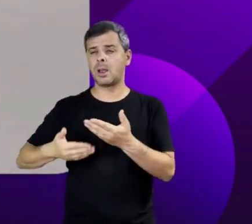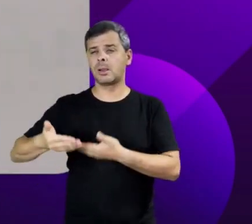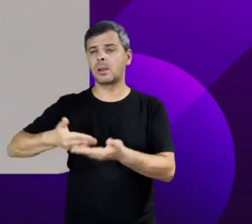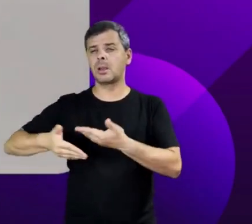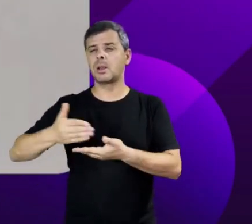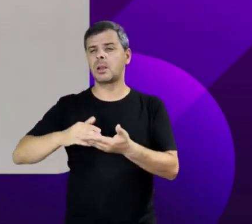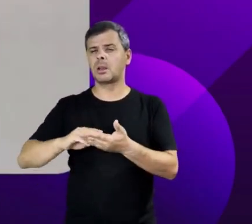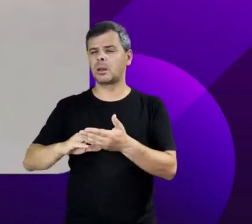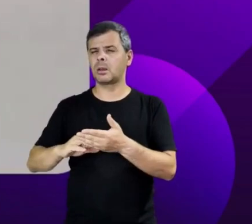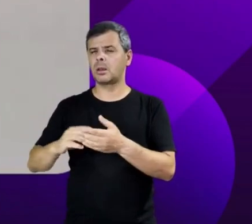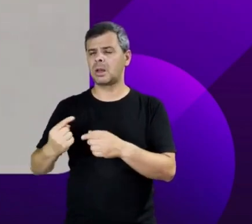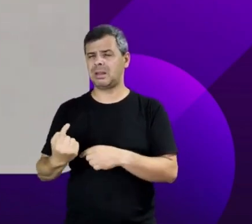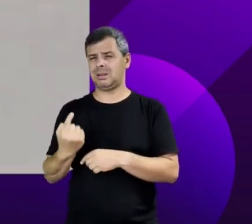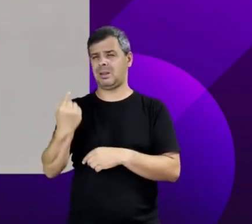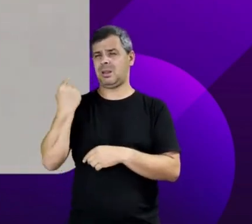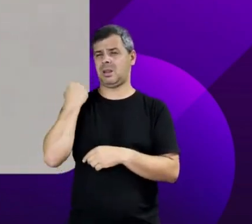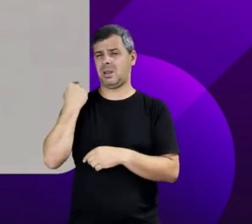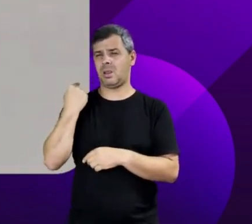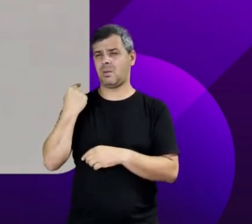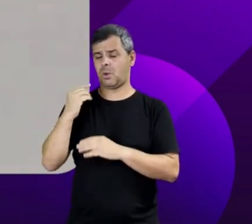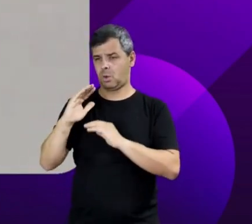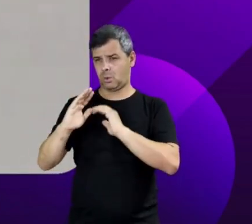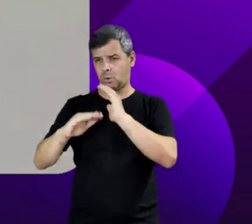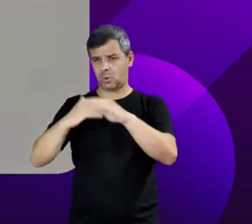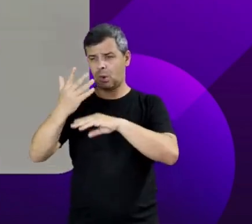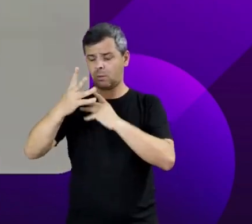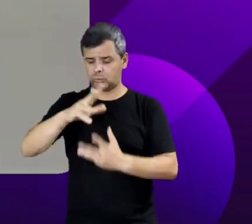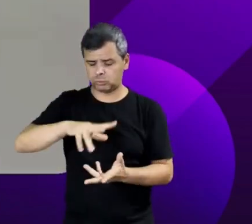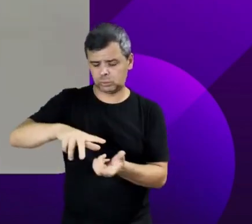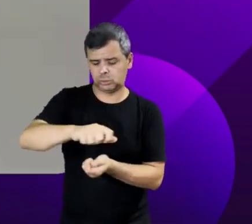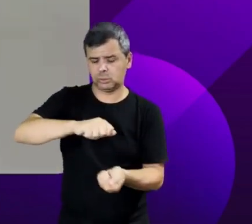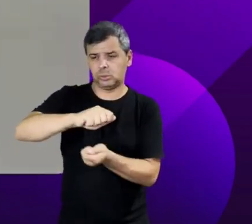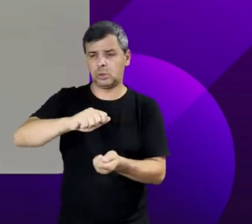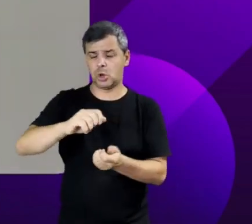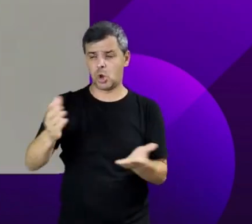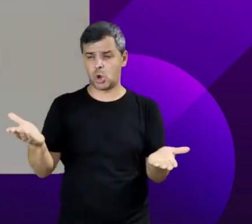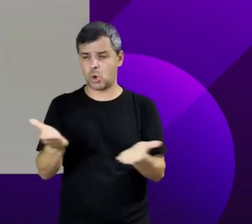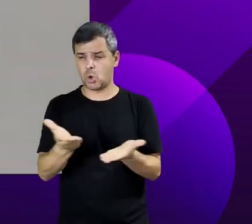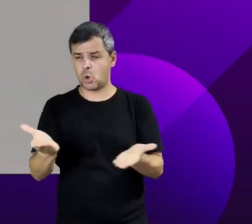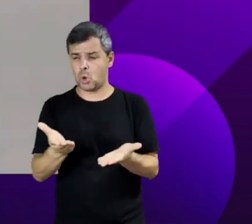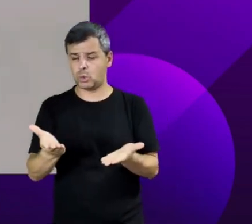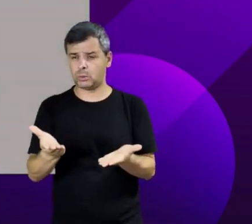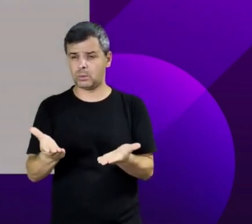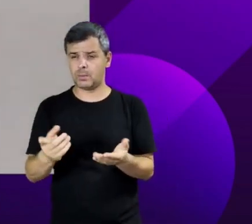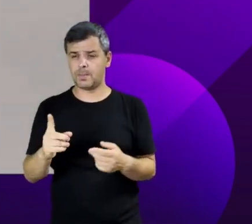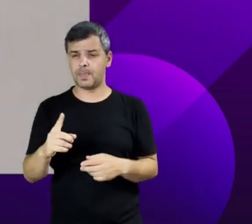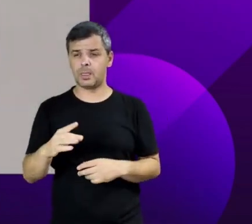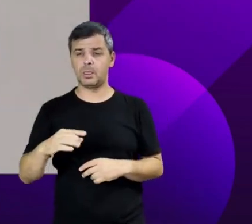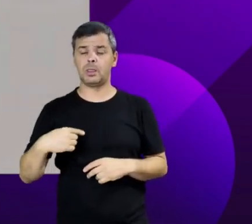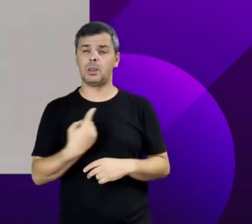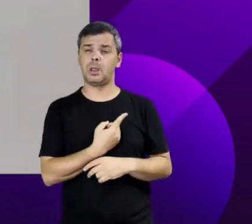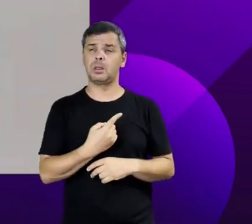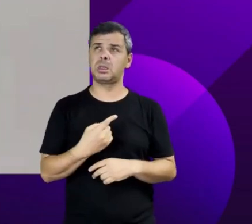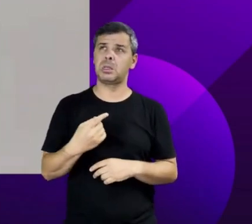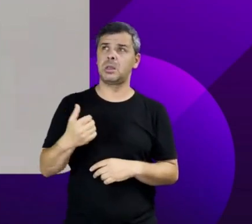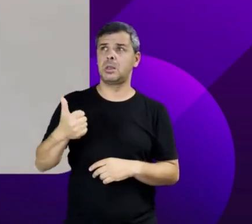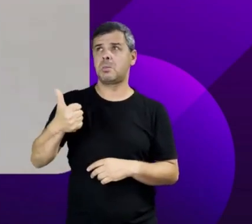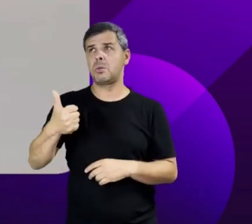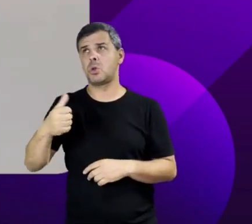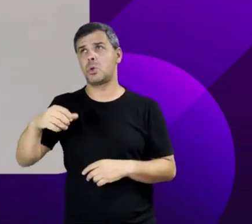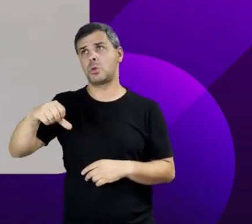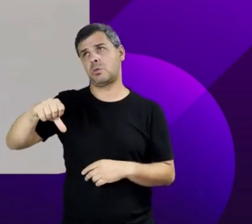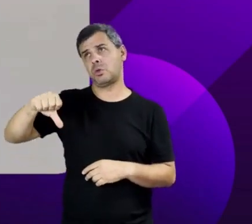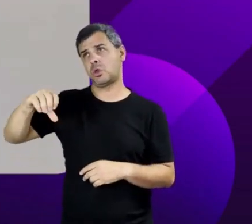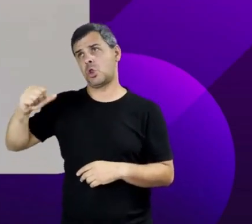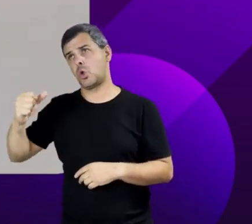sua origem, década de 70, como desenvolvimento sustentável, e hoje, mais recentemente, a partir da década de